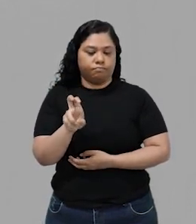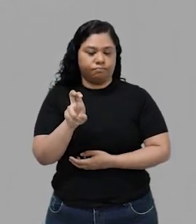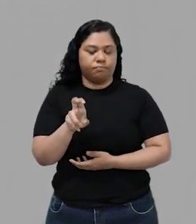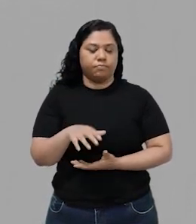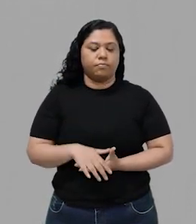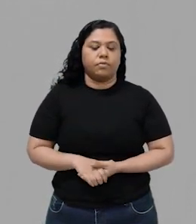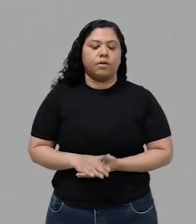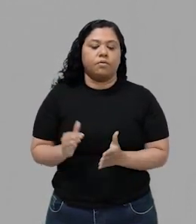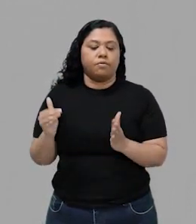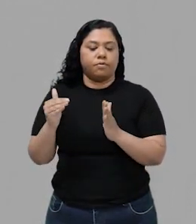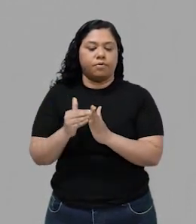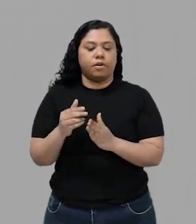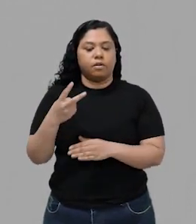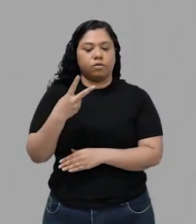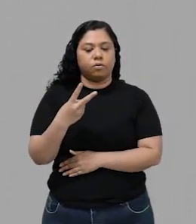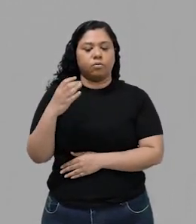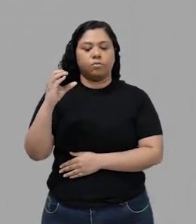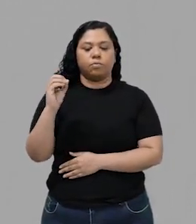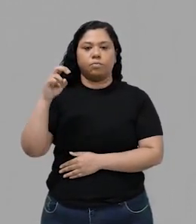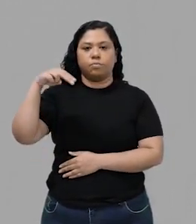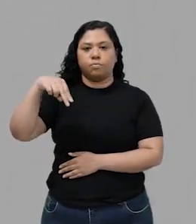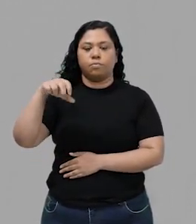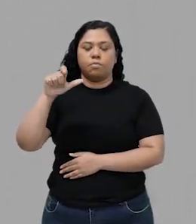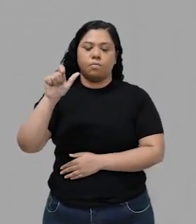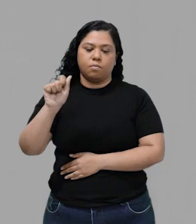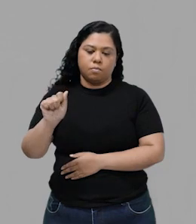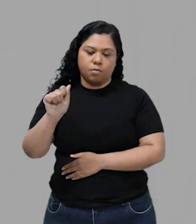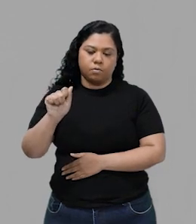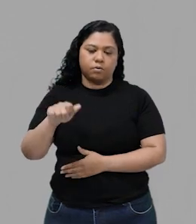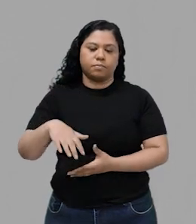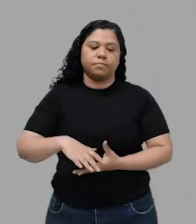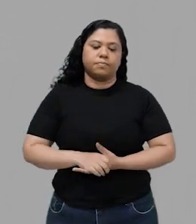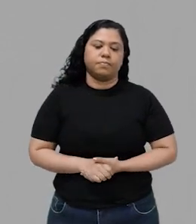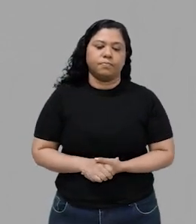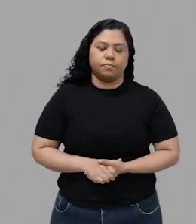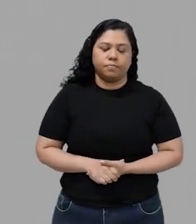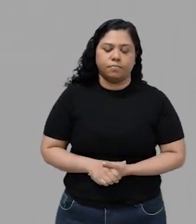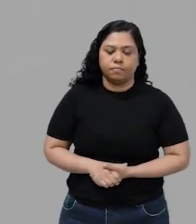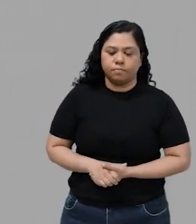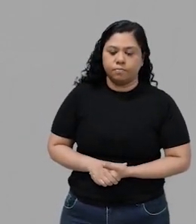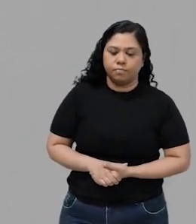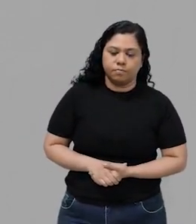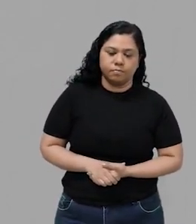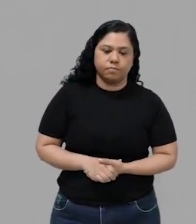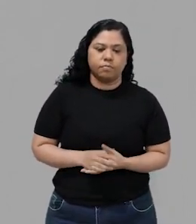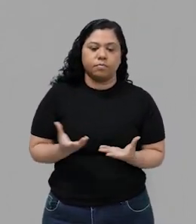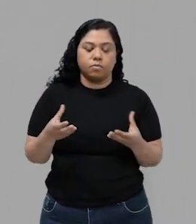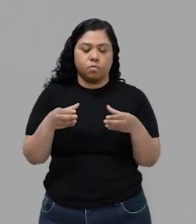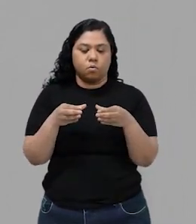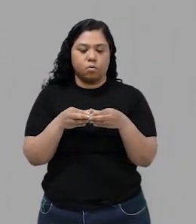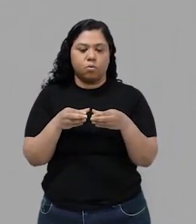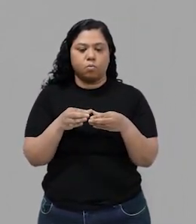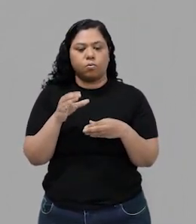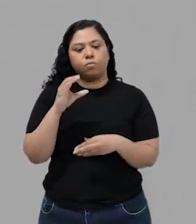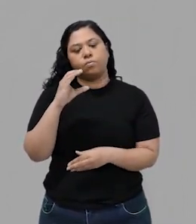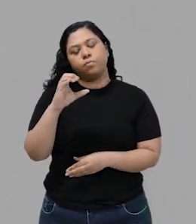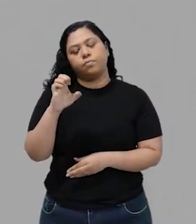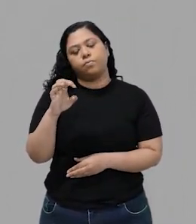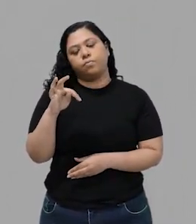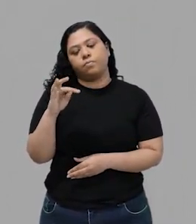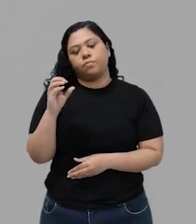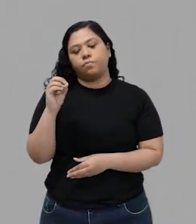terminação 2-ona, 2 porque eu tenho a carbonila no carbono 2, ona por ser uma